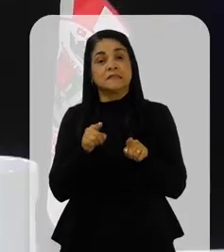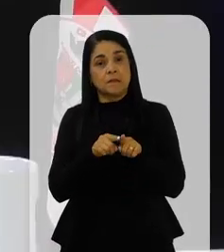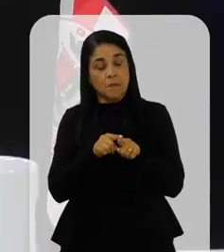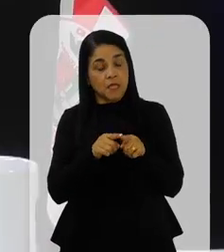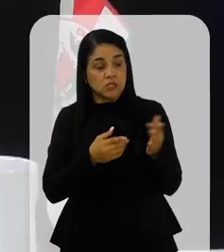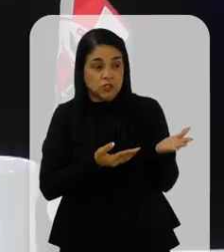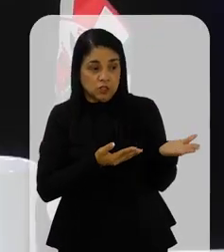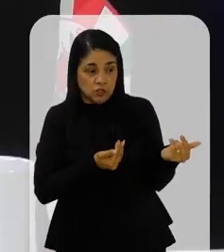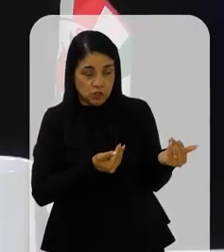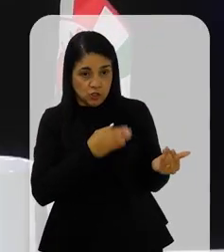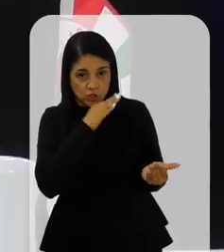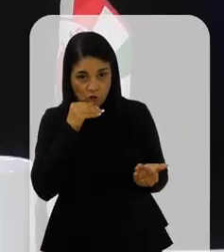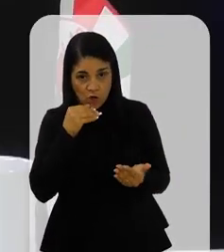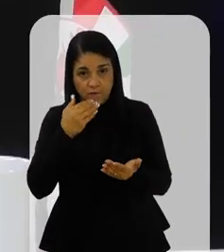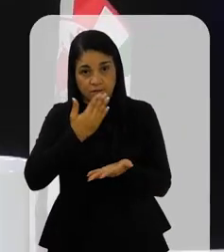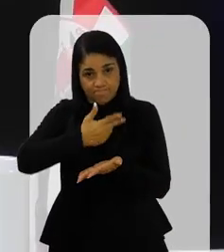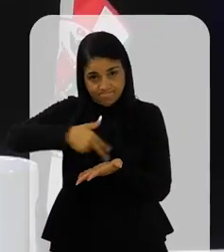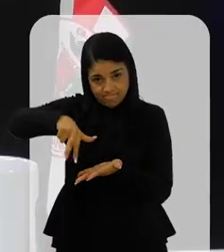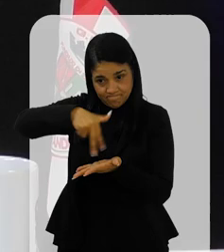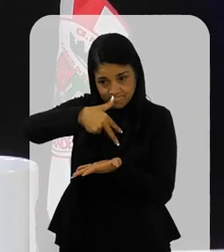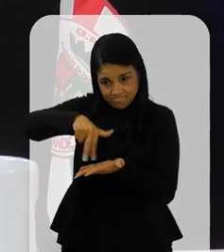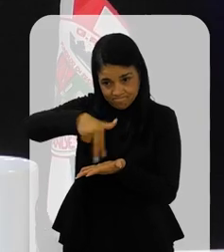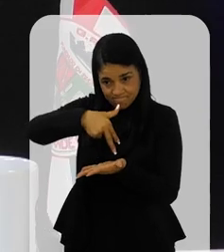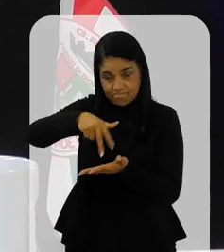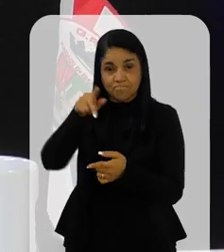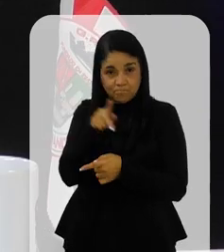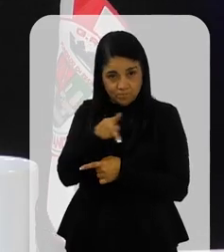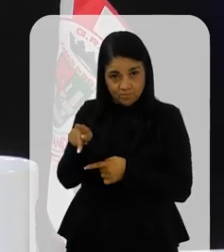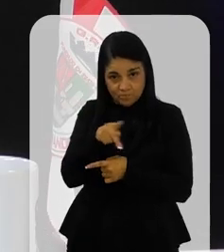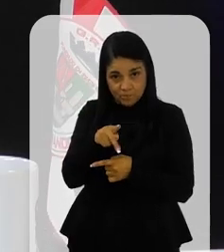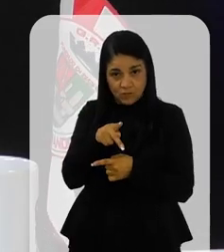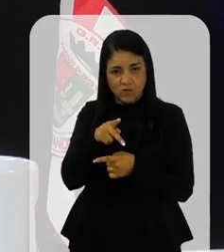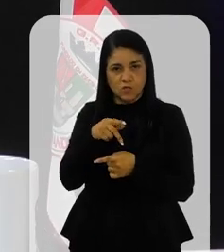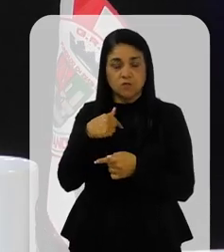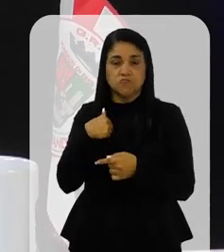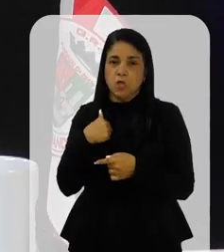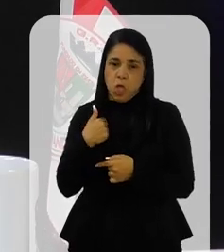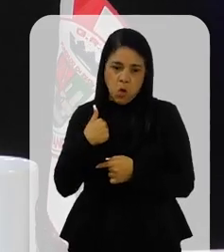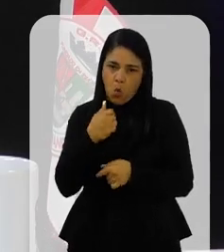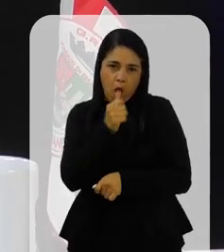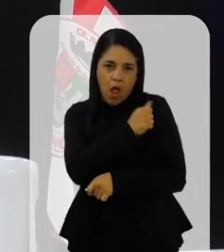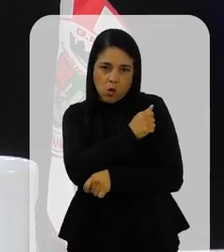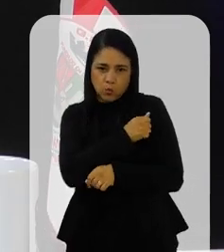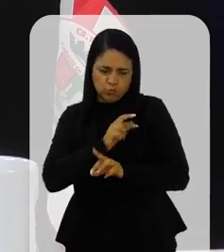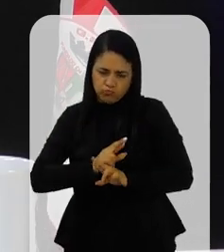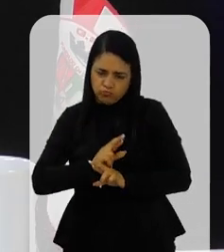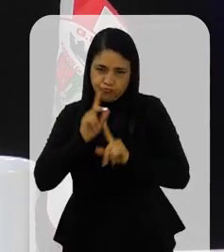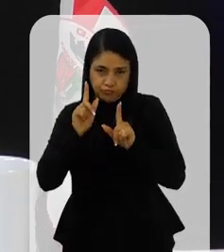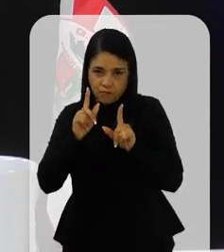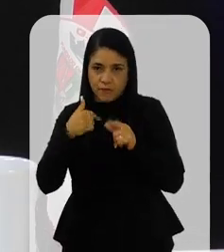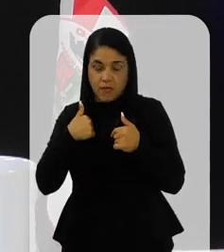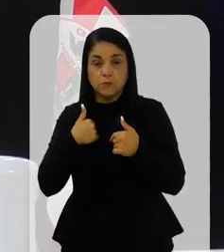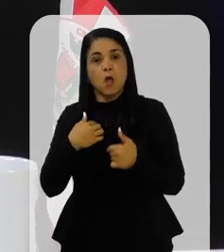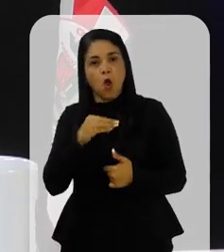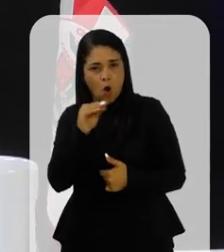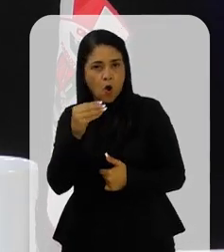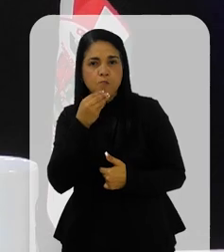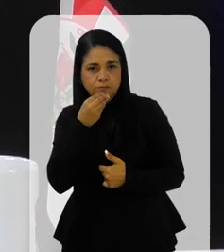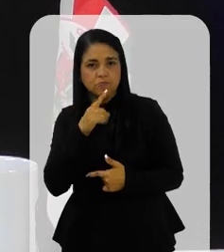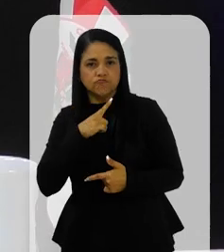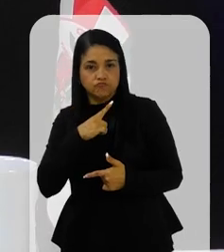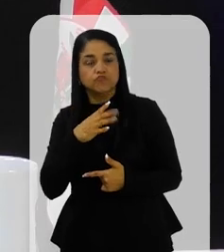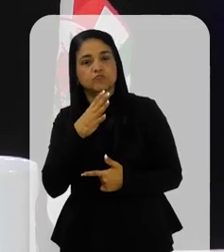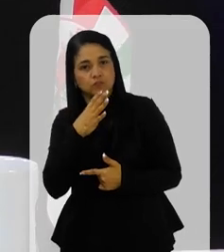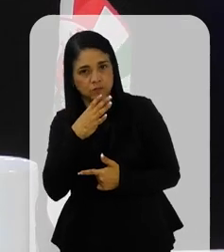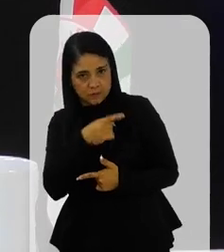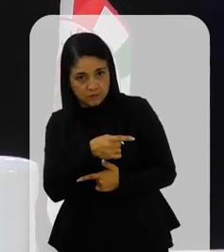os jovens, né, que estão chegando, né, coreógrafos, mas para todos nós antigos, eu não fui aluno dela, mas eu tive a oportunidade